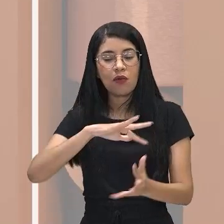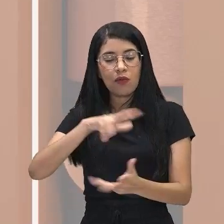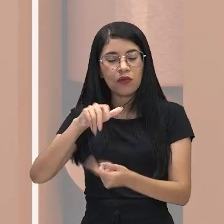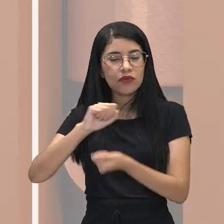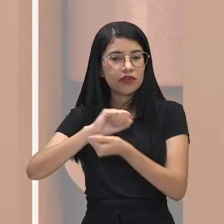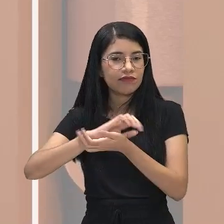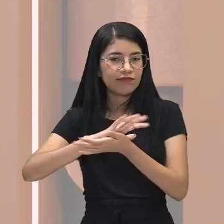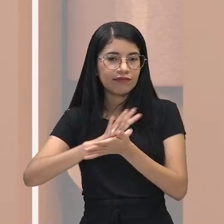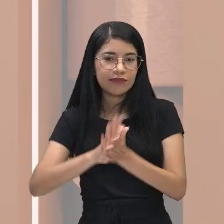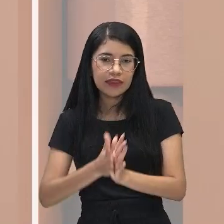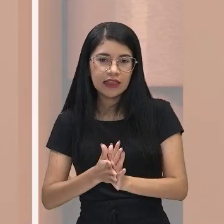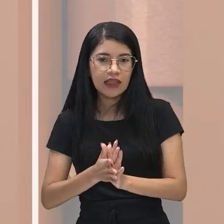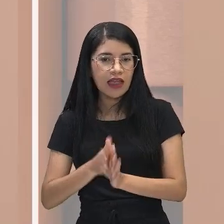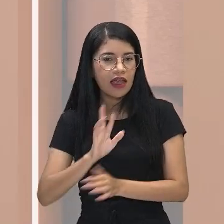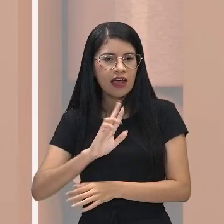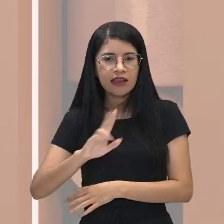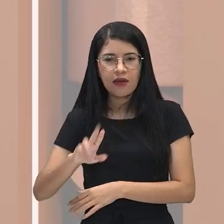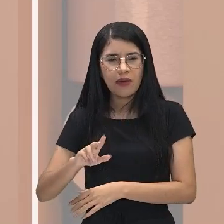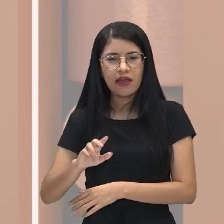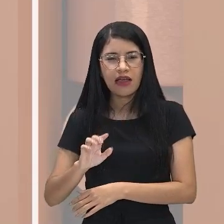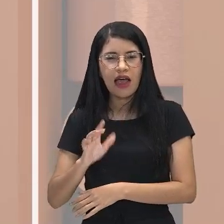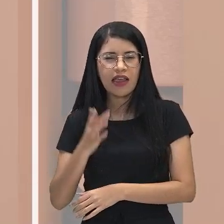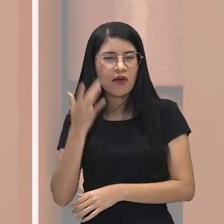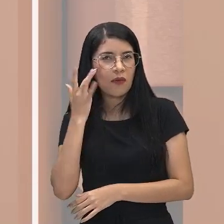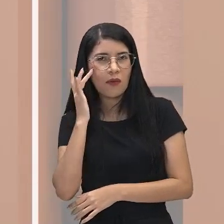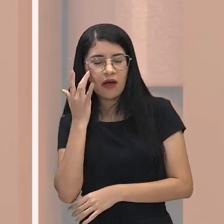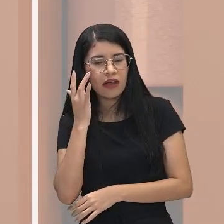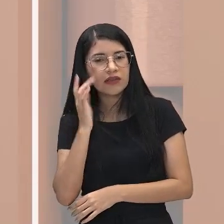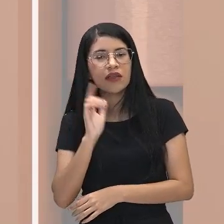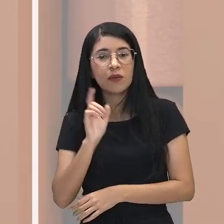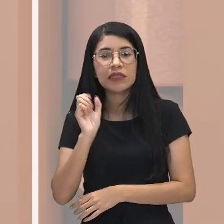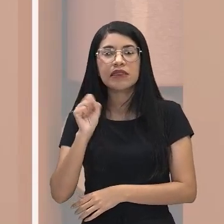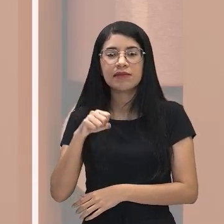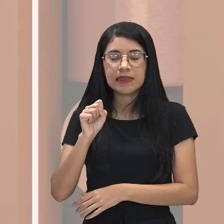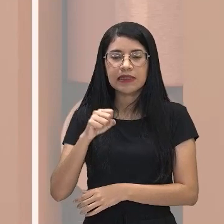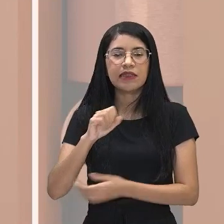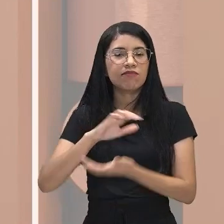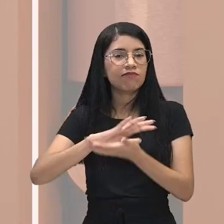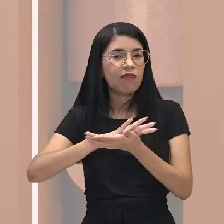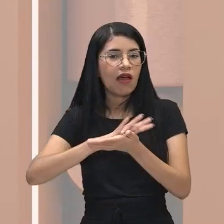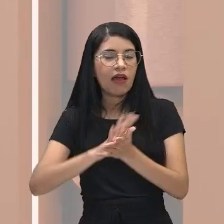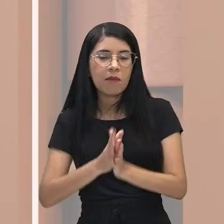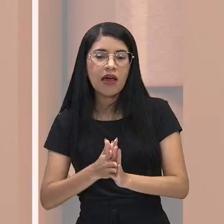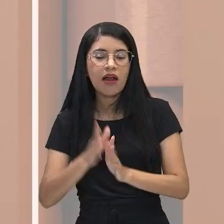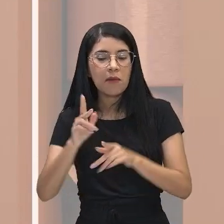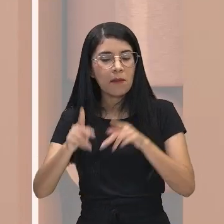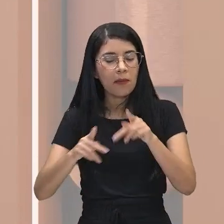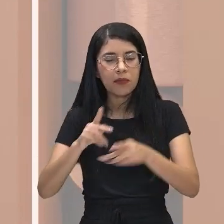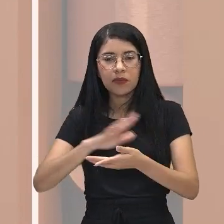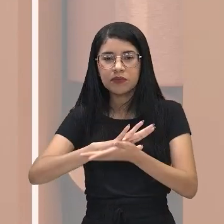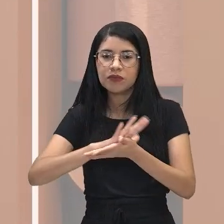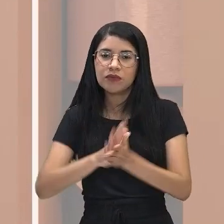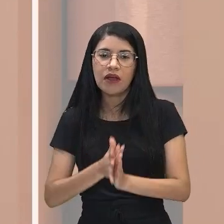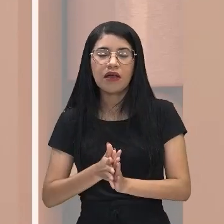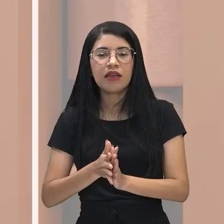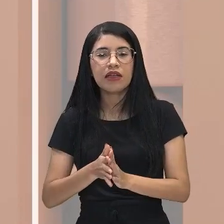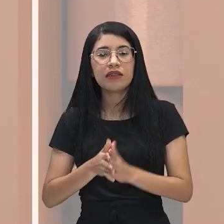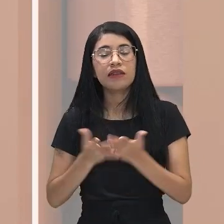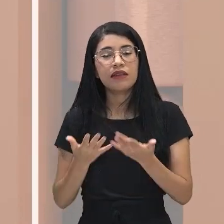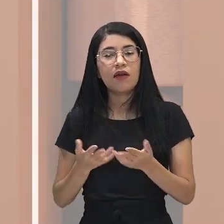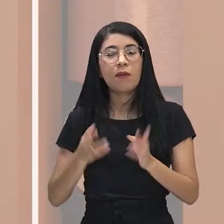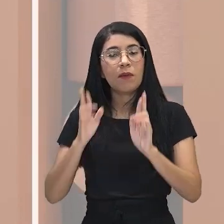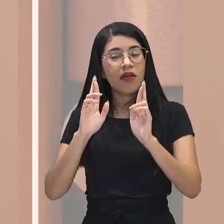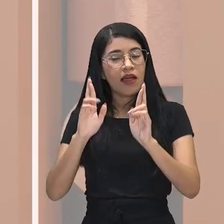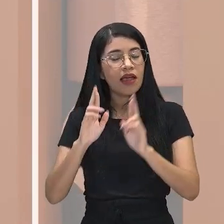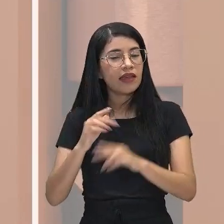falando talvez extinguiria a humanidade. Extinguiria com certeza. Então, graças que